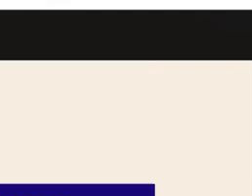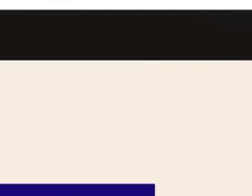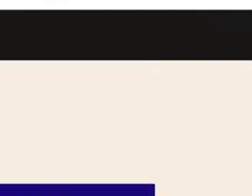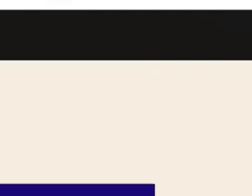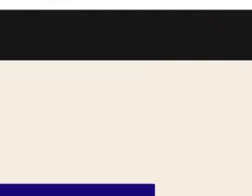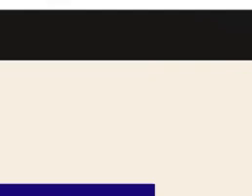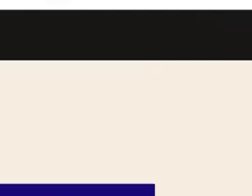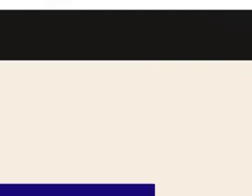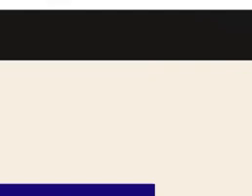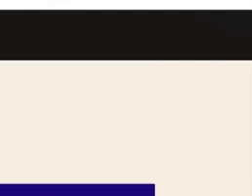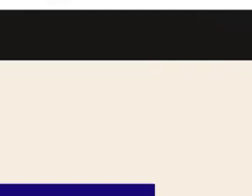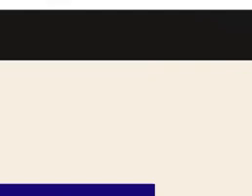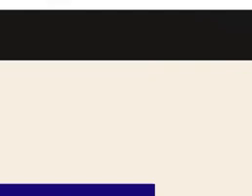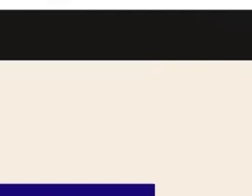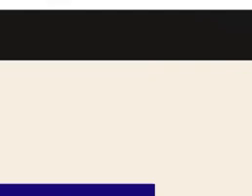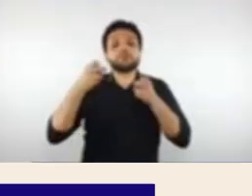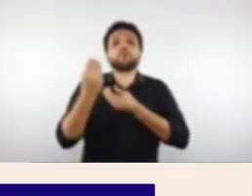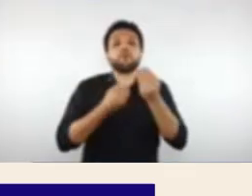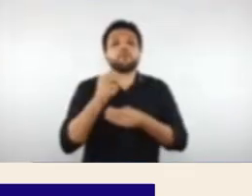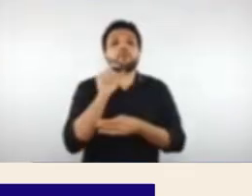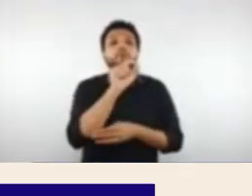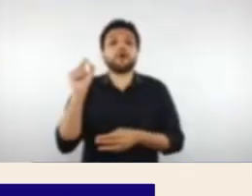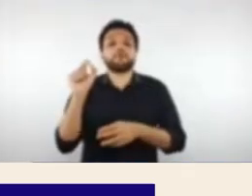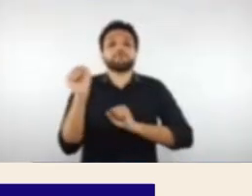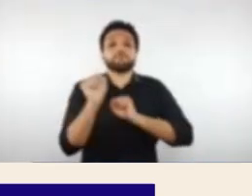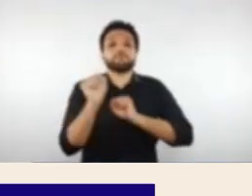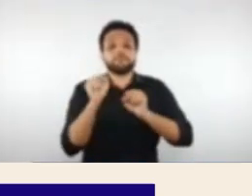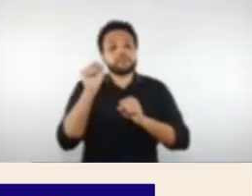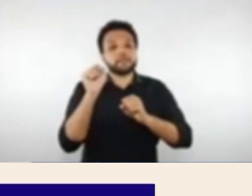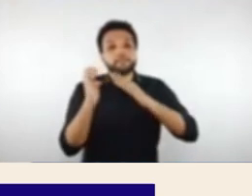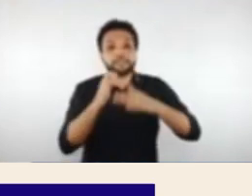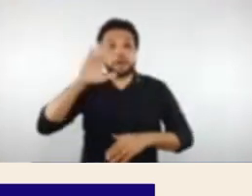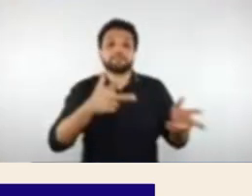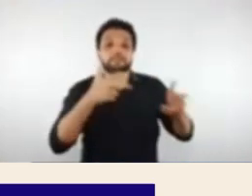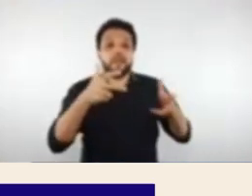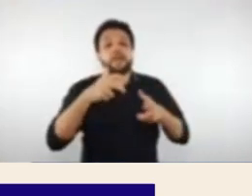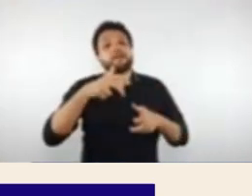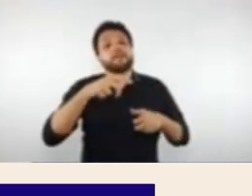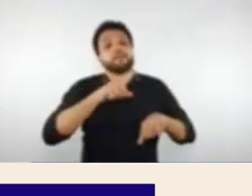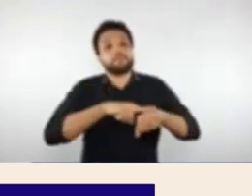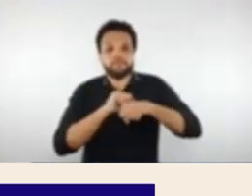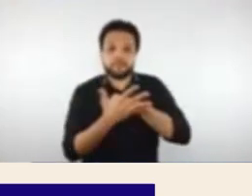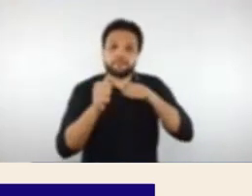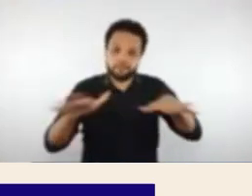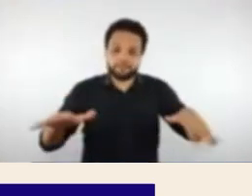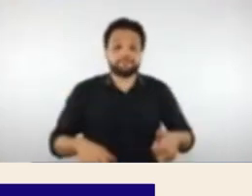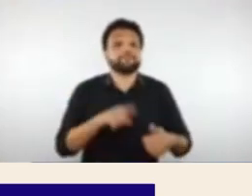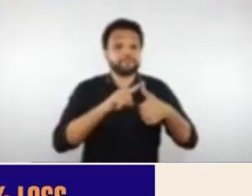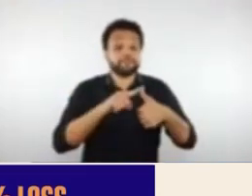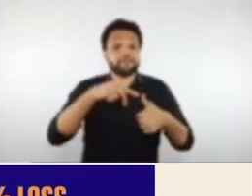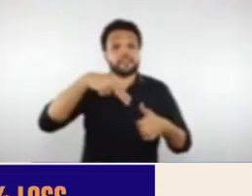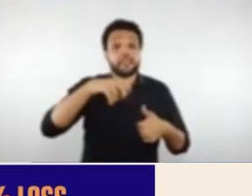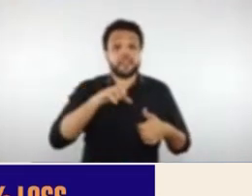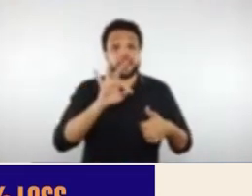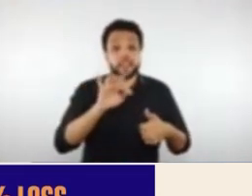empresas que mais ganharam em valor de mercado nesse período de pandemia. Netflix,